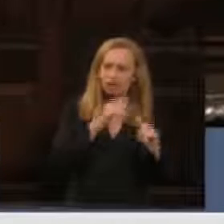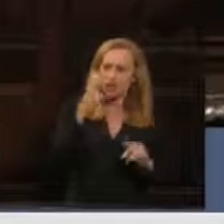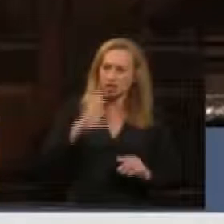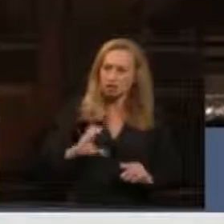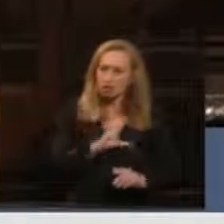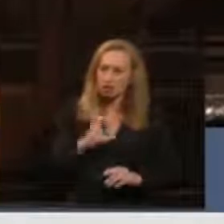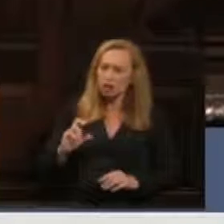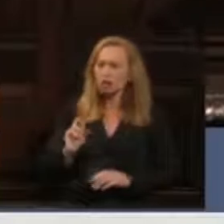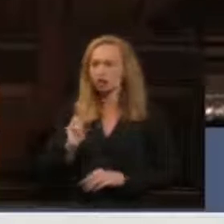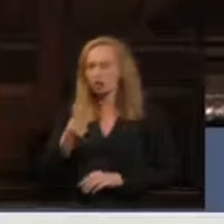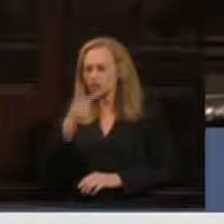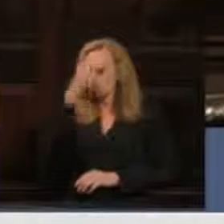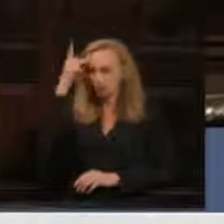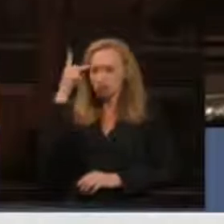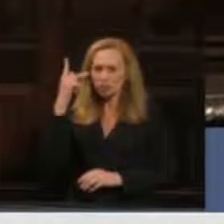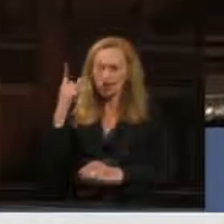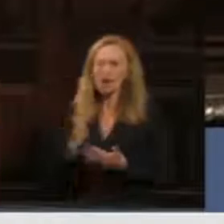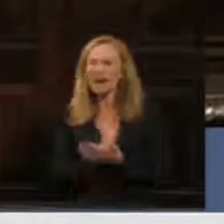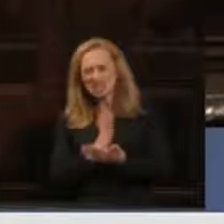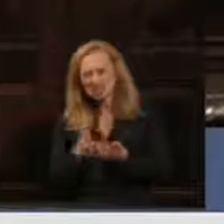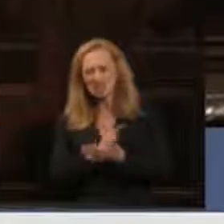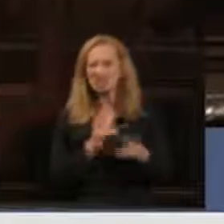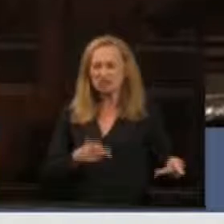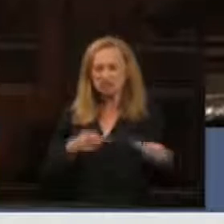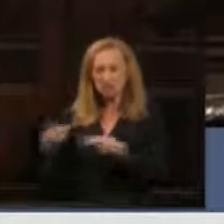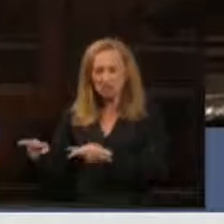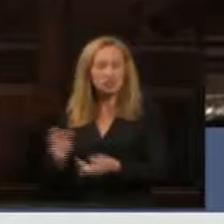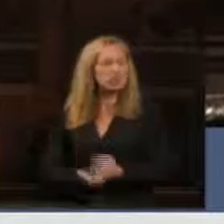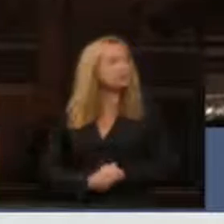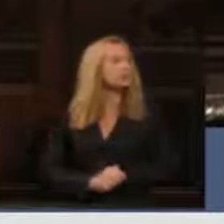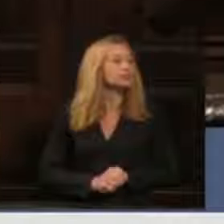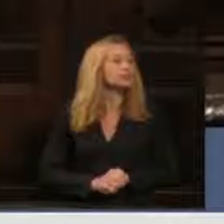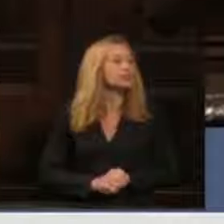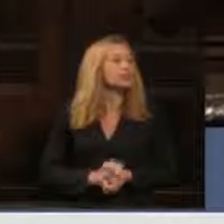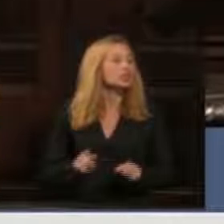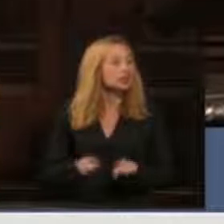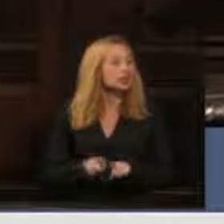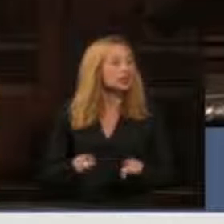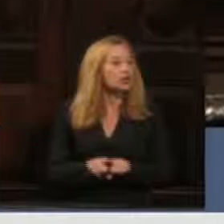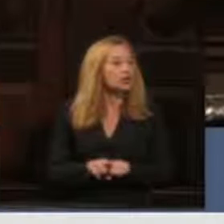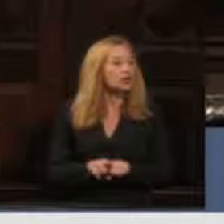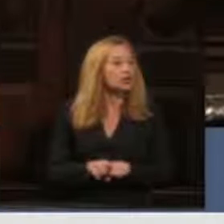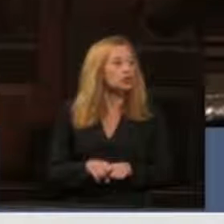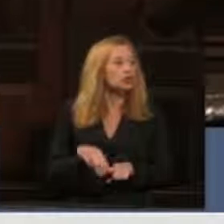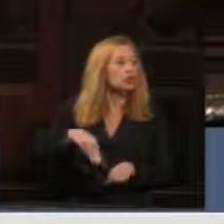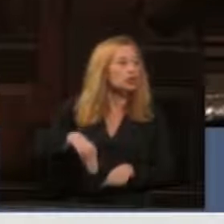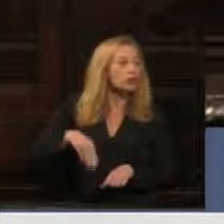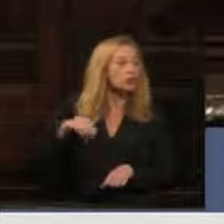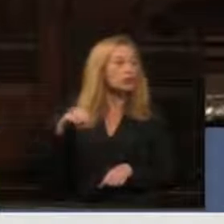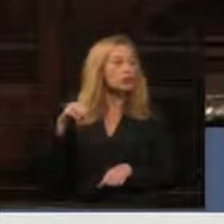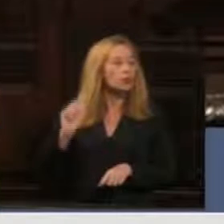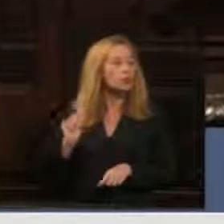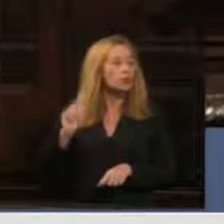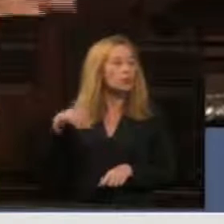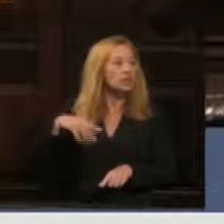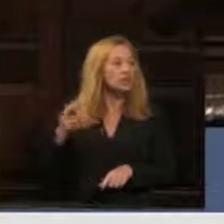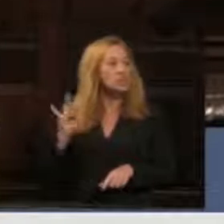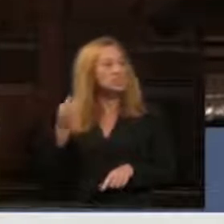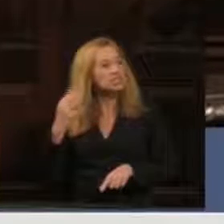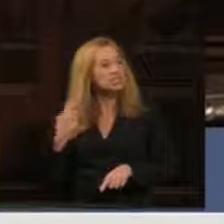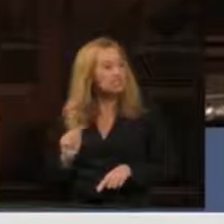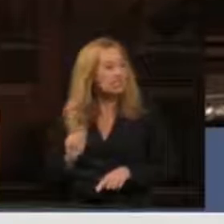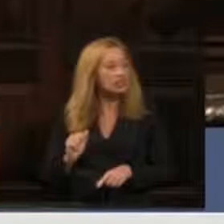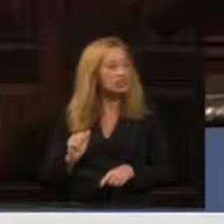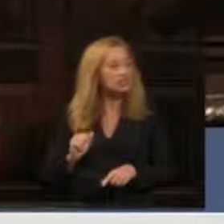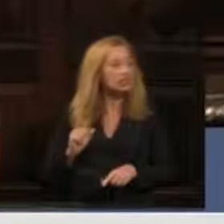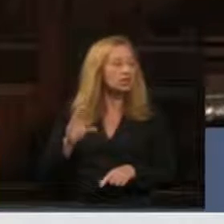mas lá estava também os umbandistas, os candomblecistas, porque São